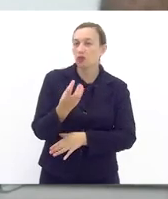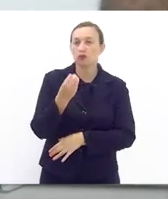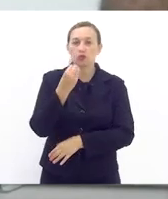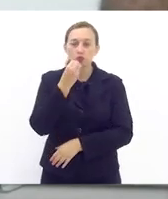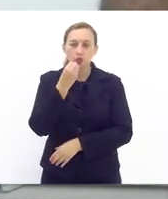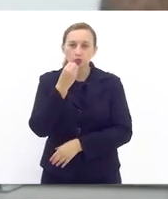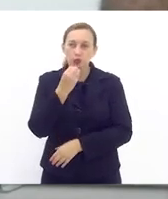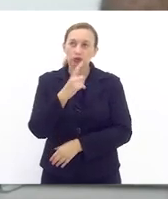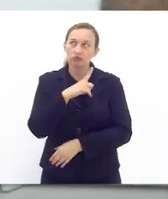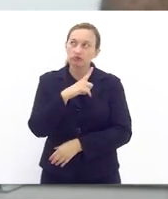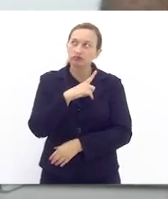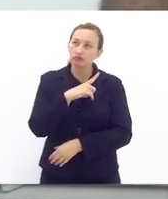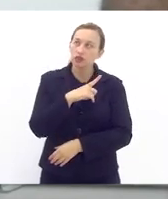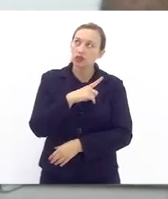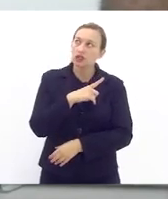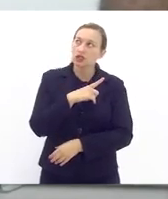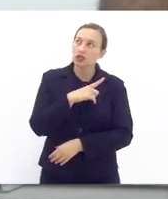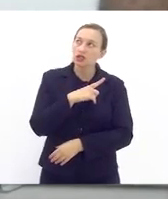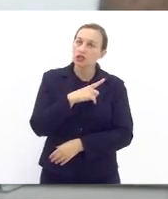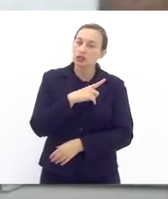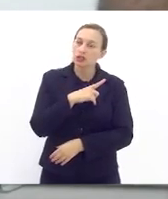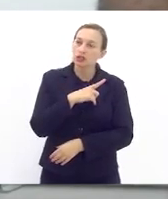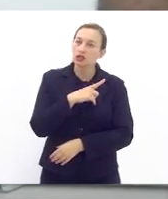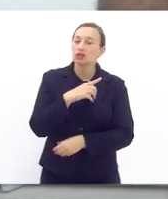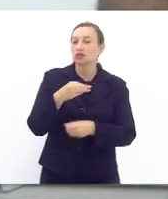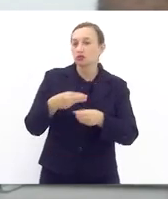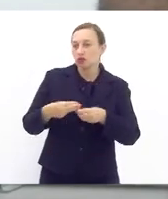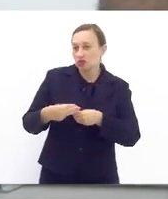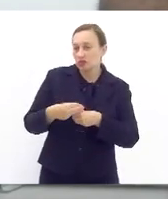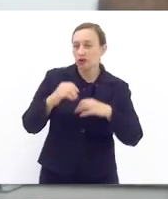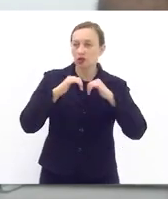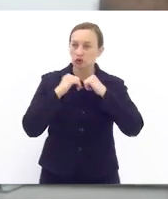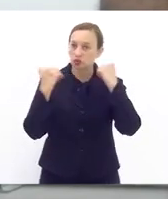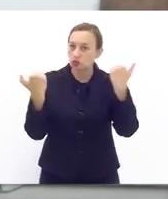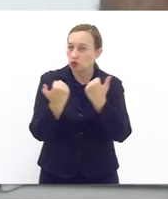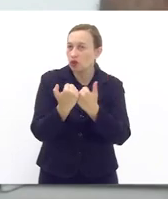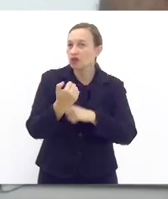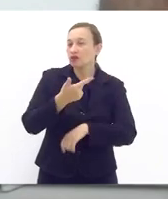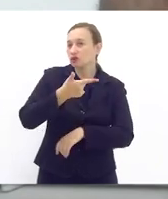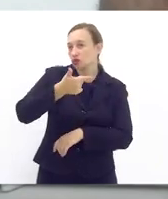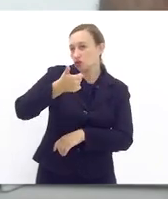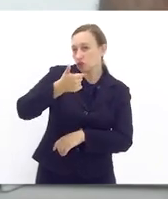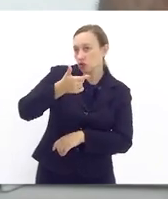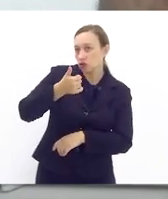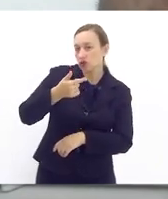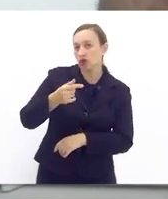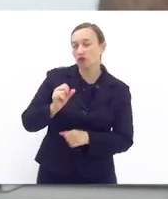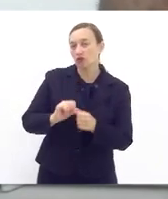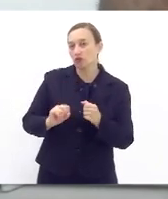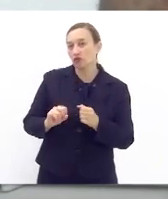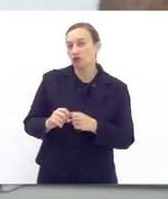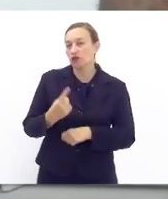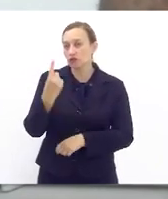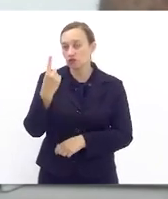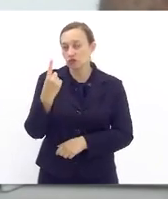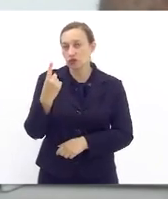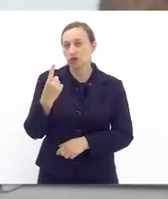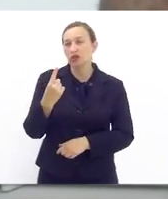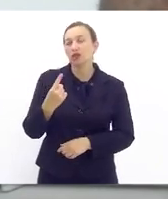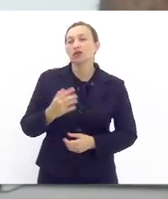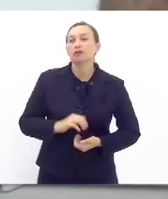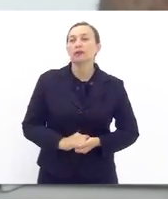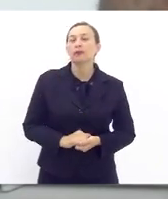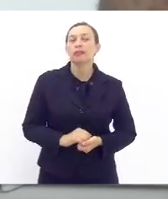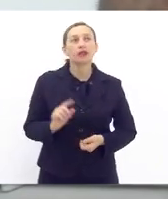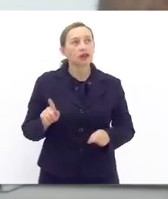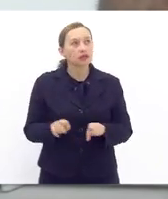de participar das intermunicipais foram 12 Participei de uma né da minha região e